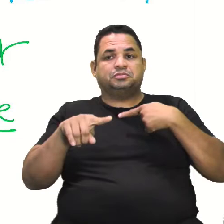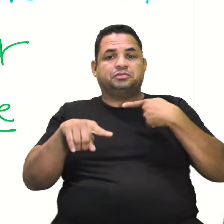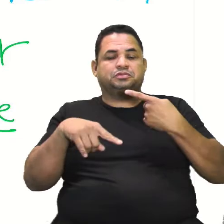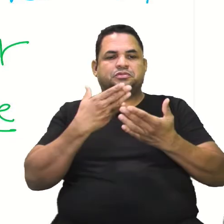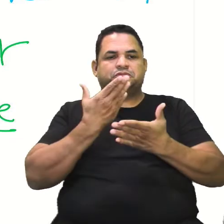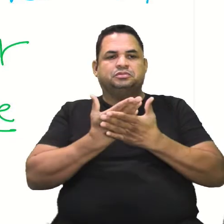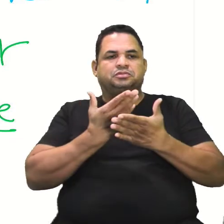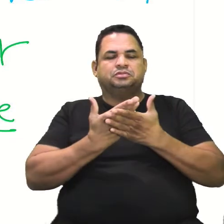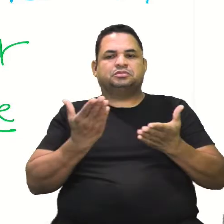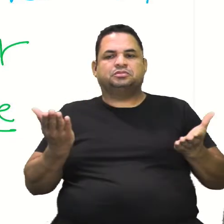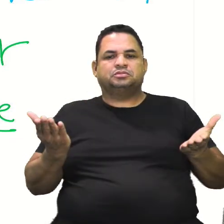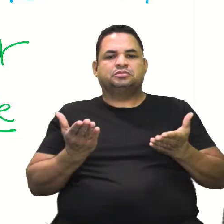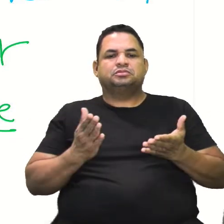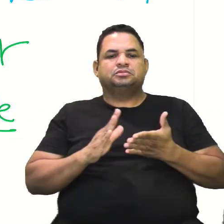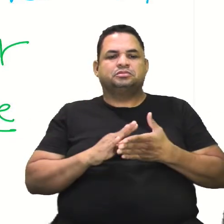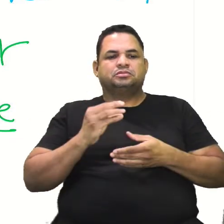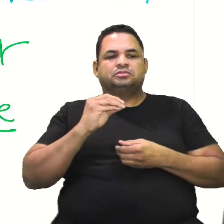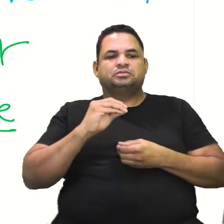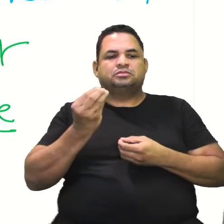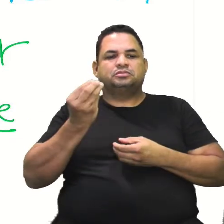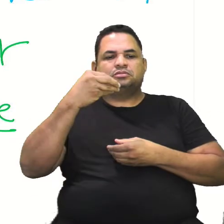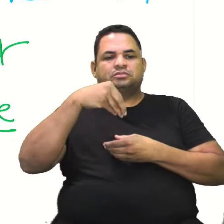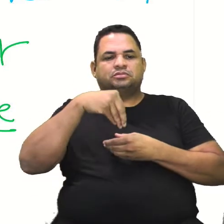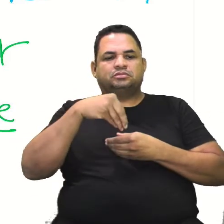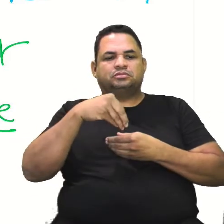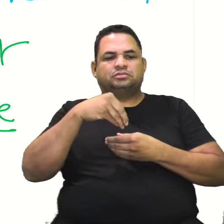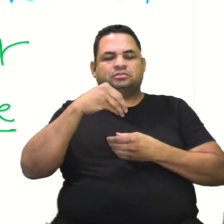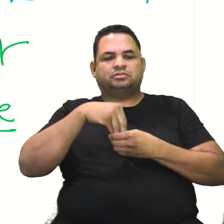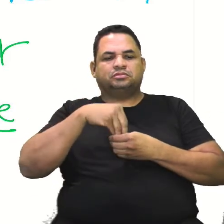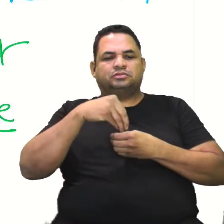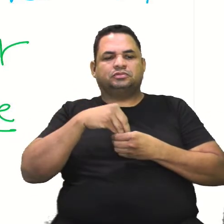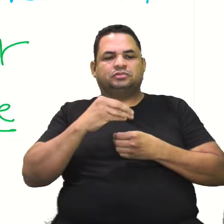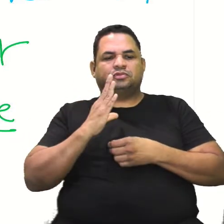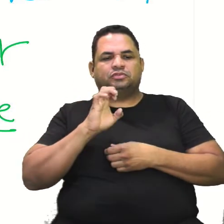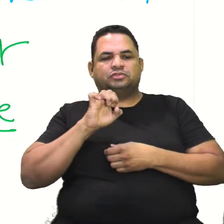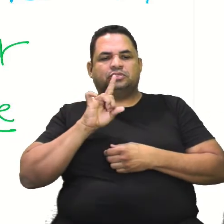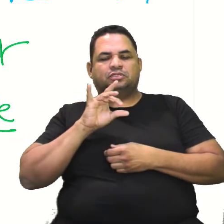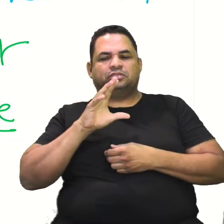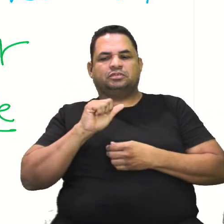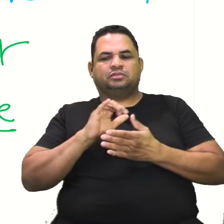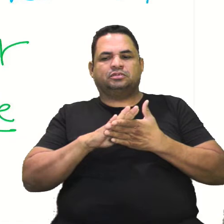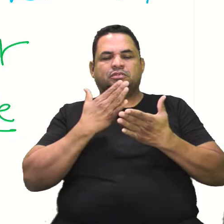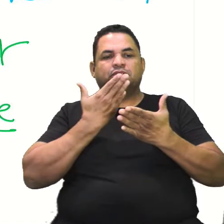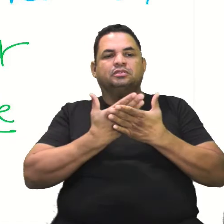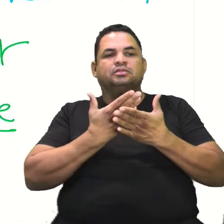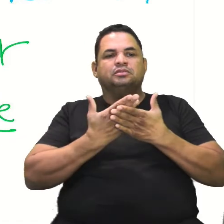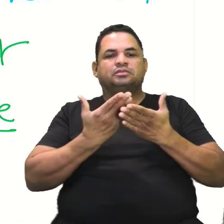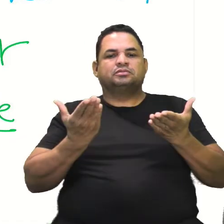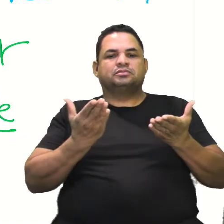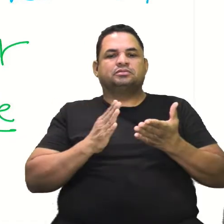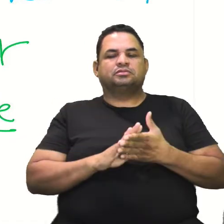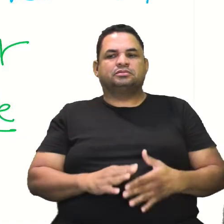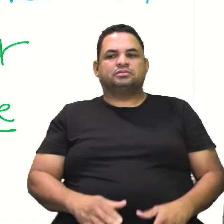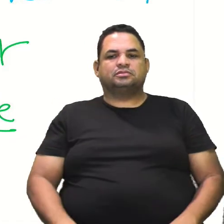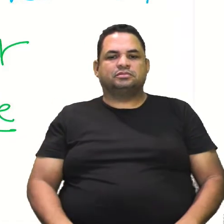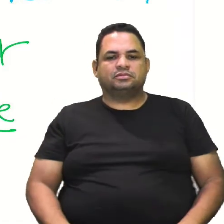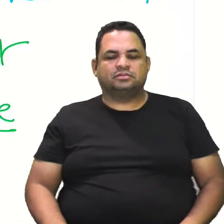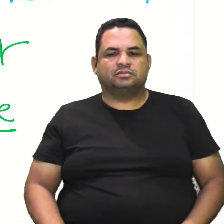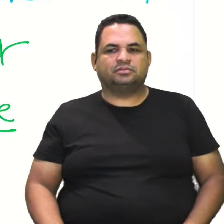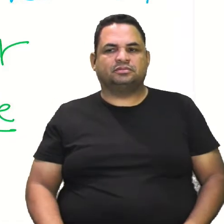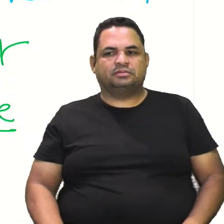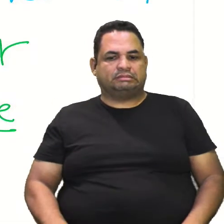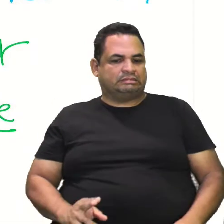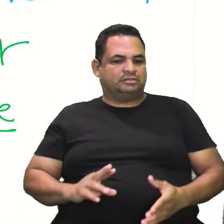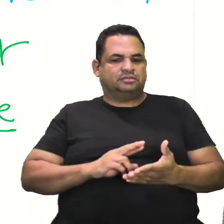seguintes, tá bom? Aí, nesse caso, interior e concêntrica, já vamos fazer, né? Porque agora a nossa aula é assim, como a Luz falou que é uma